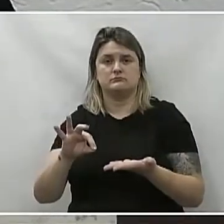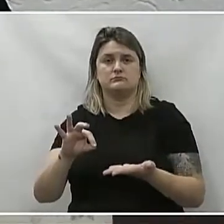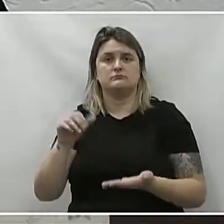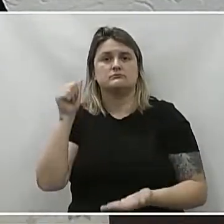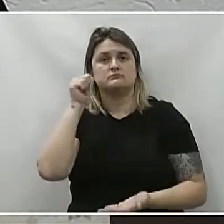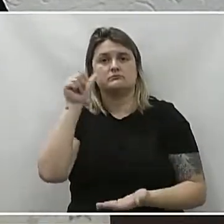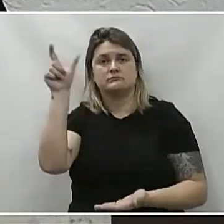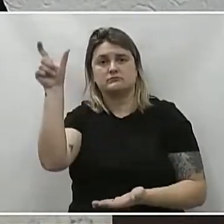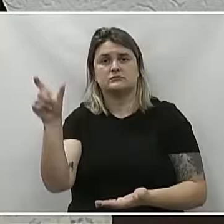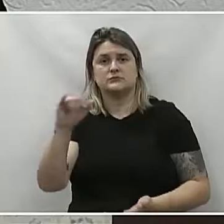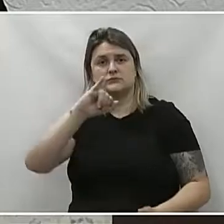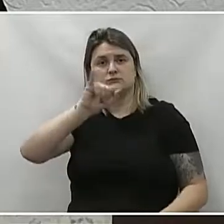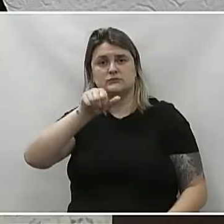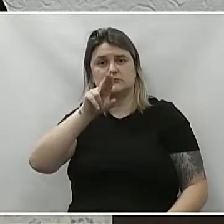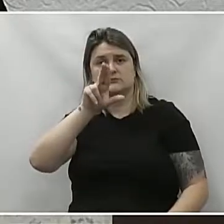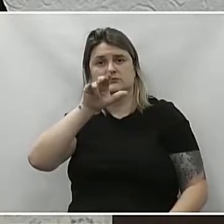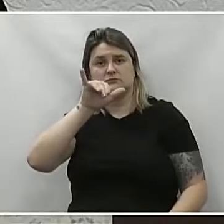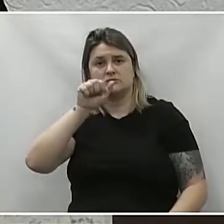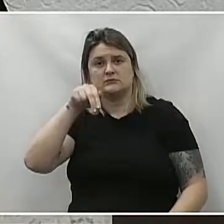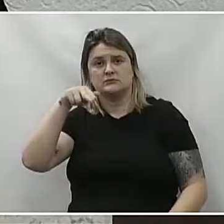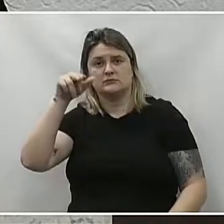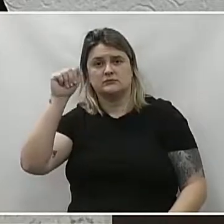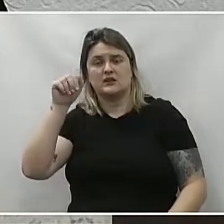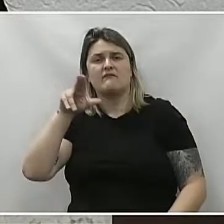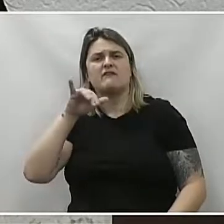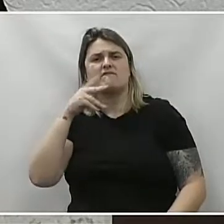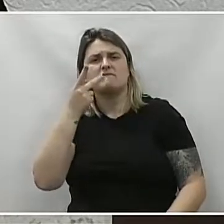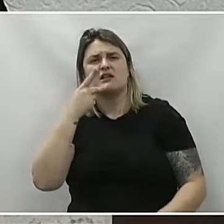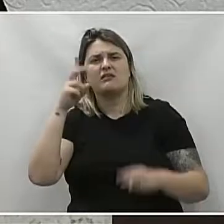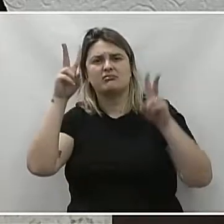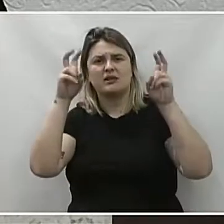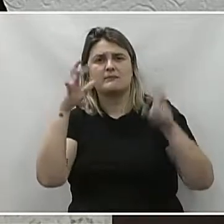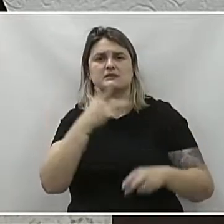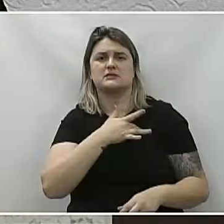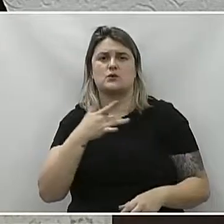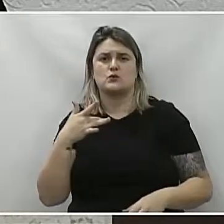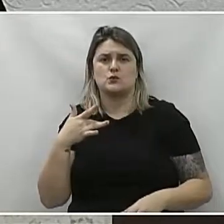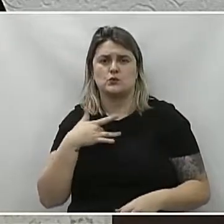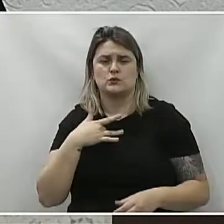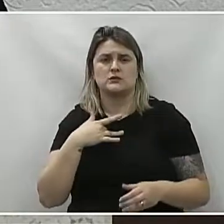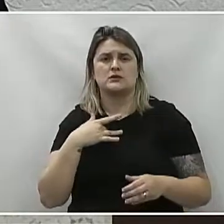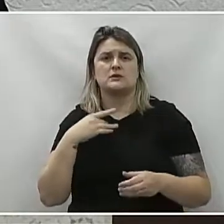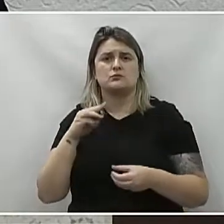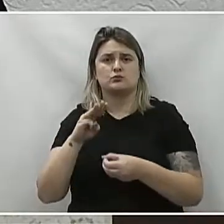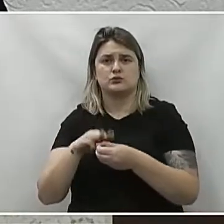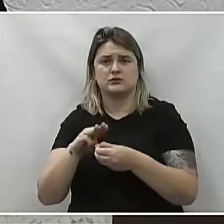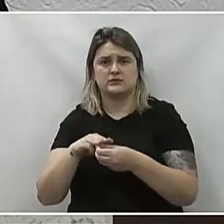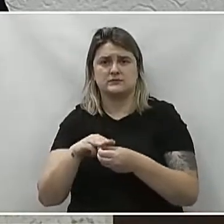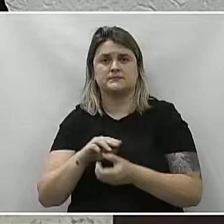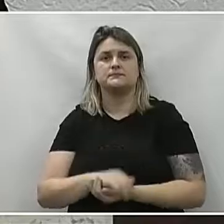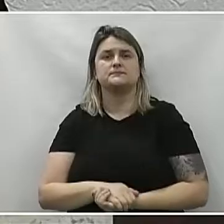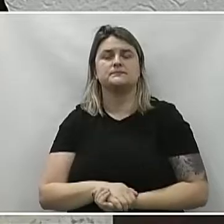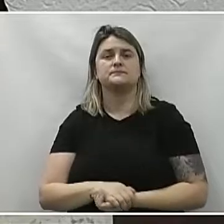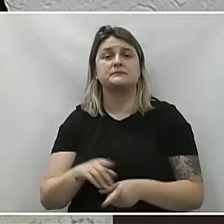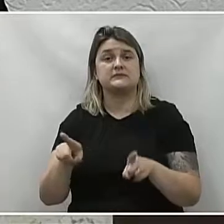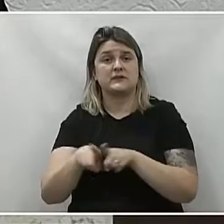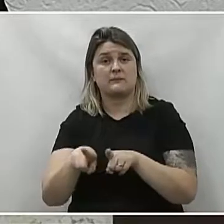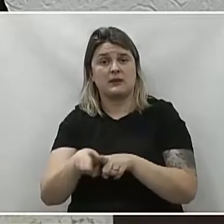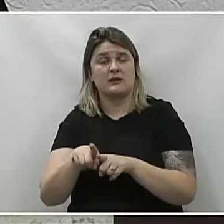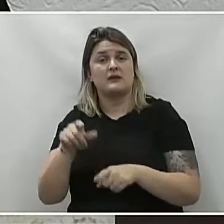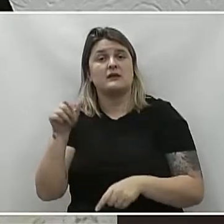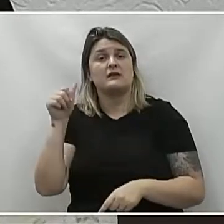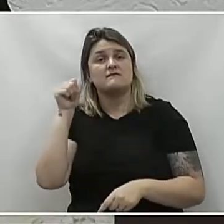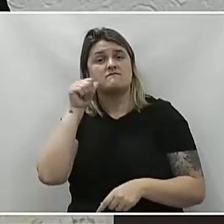a senhora Juliana Carine Mendes para falar sobre a saúde do município e a